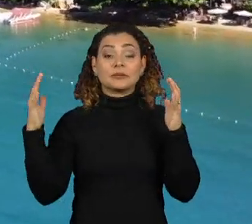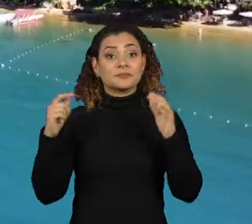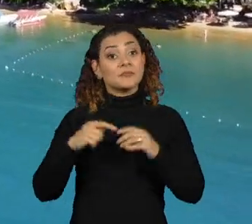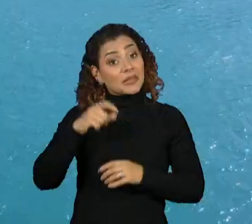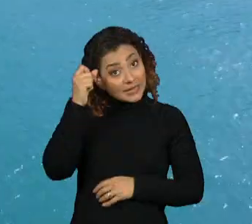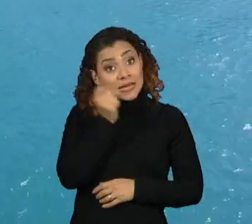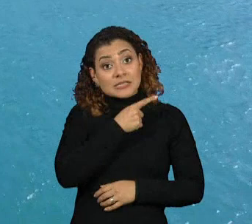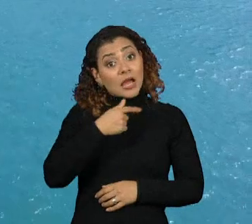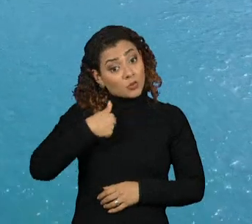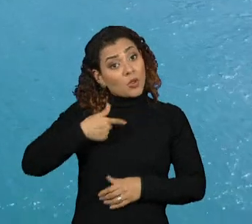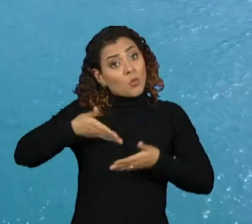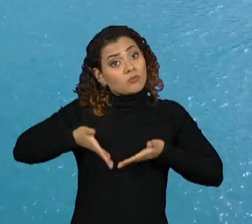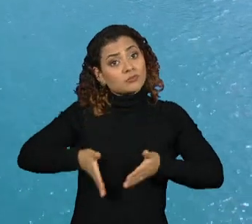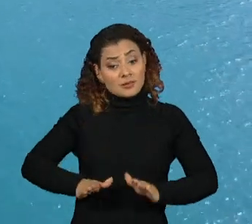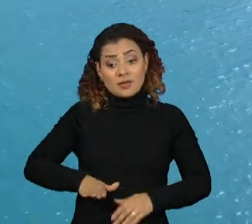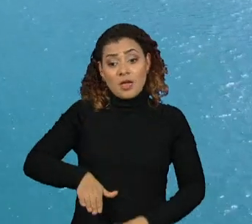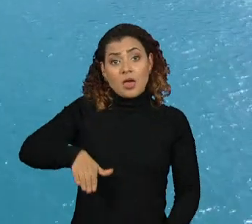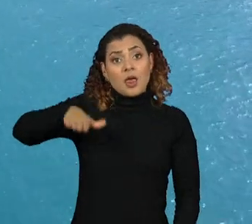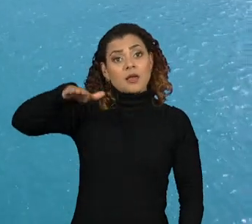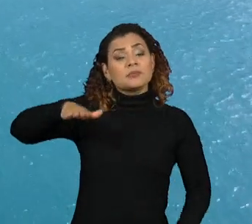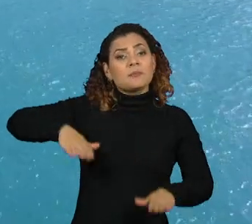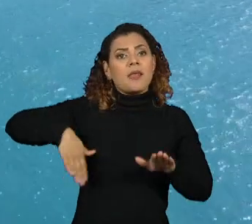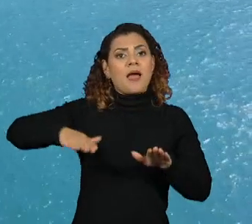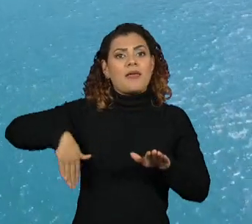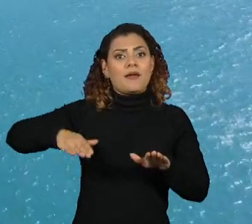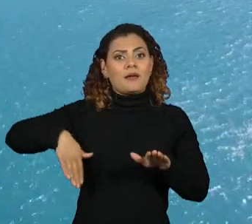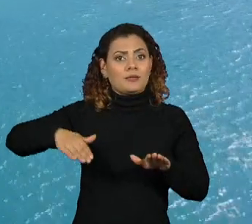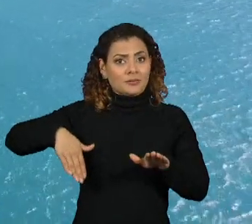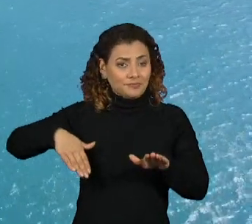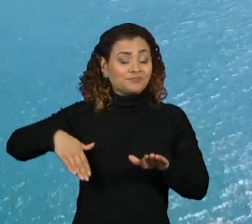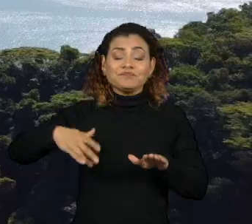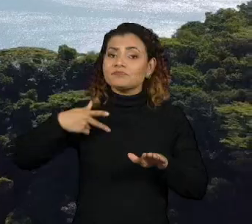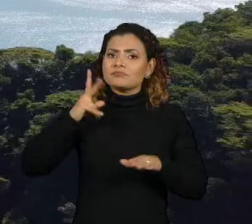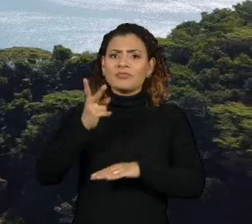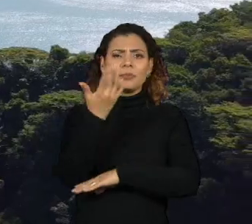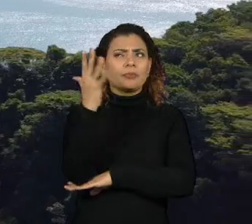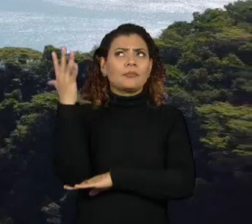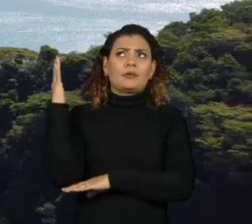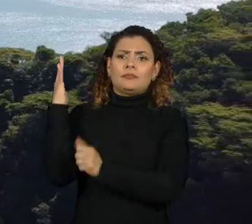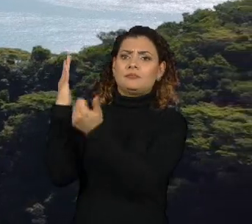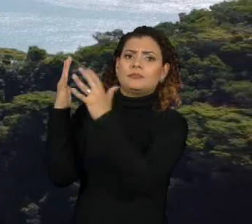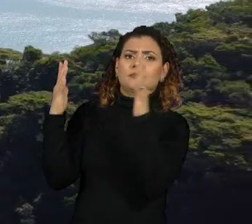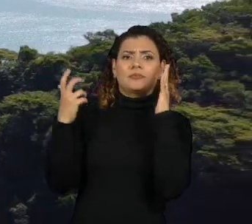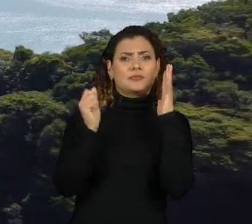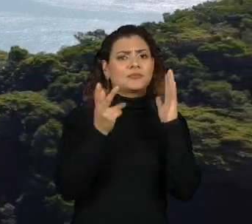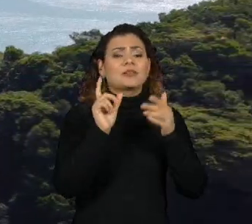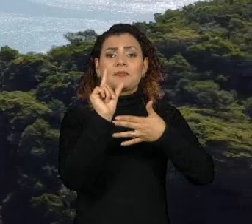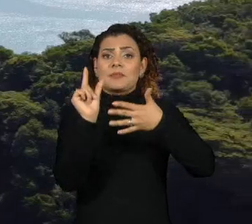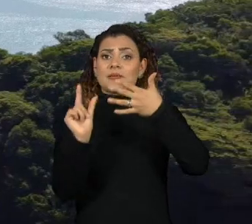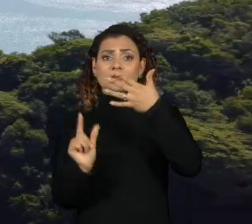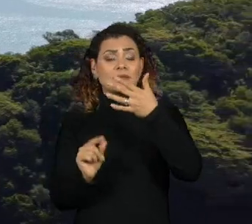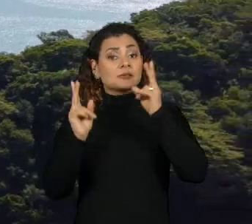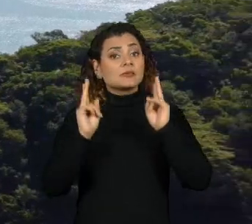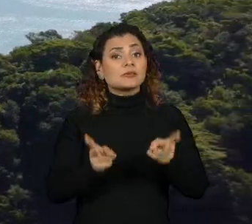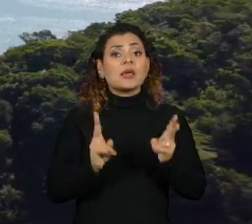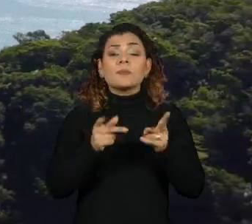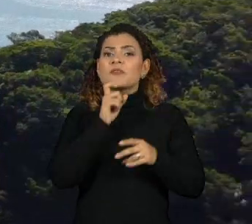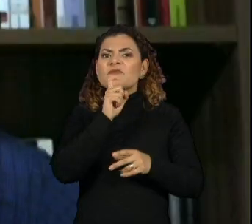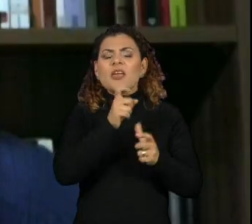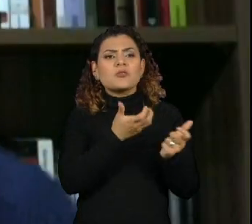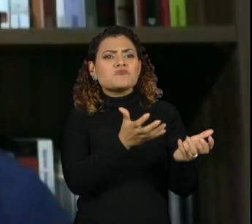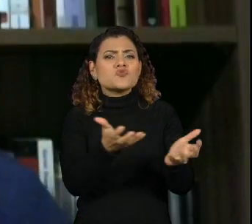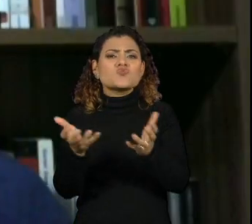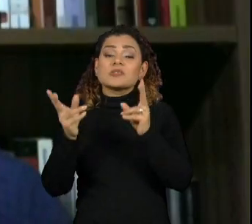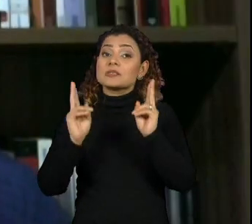Engraçado, eu cresci no litoral, então eu cresci na zona da mata e da Mata Atlântica. Tudo era muito verde à minha